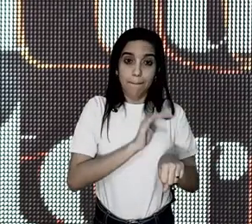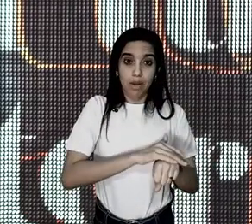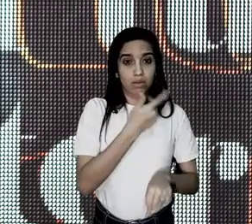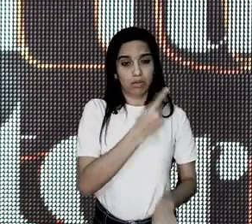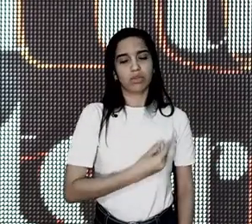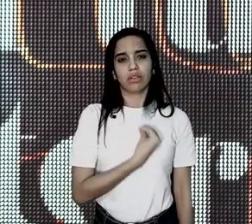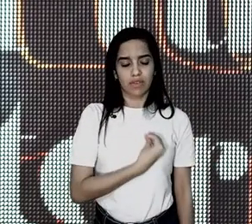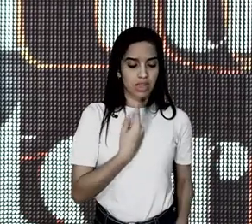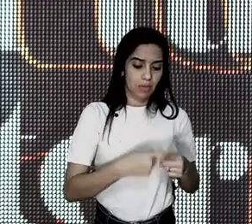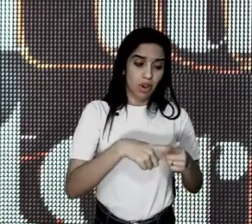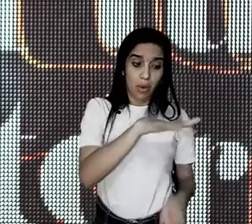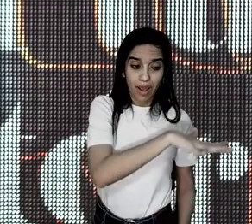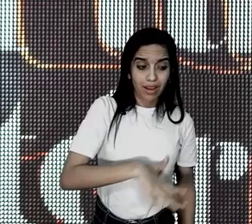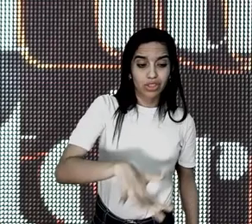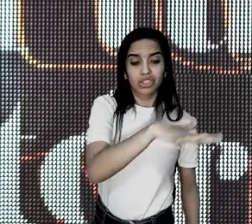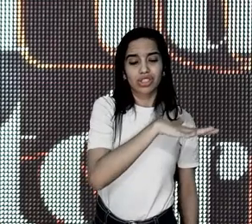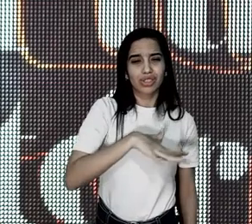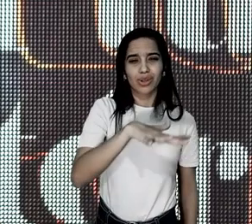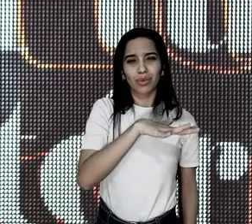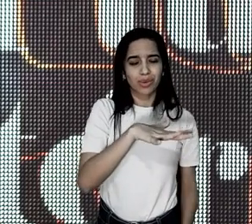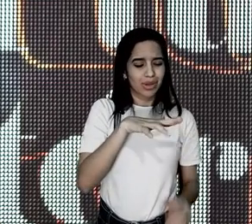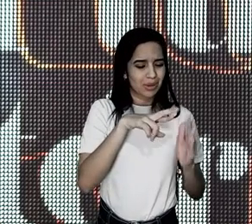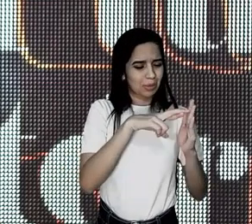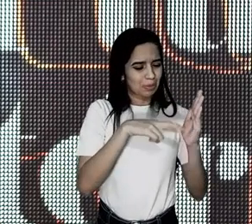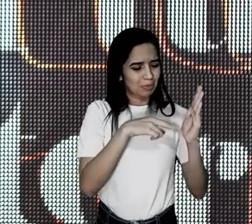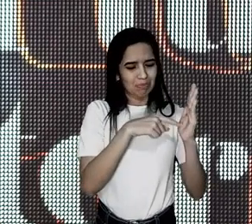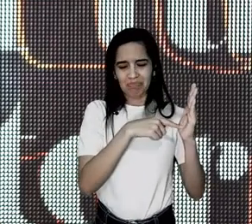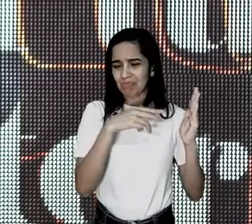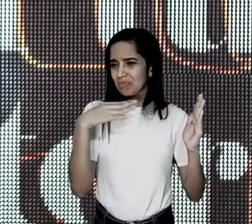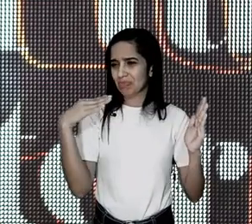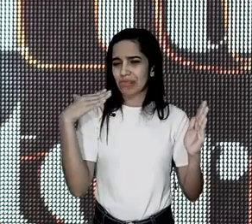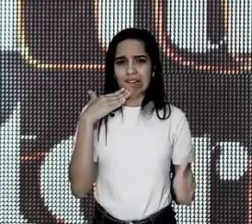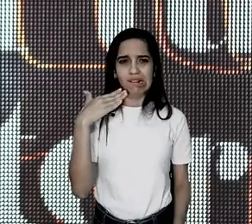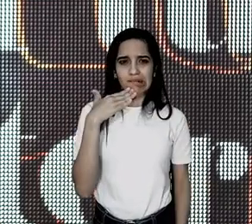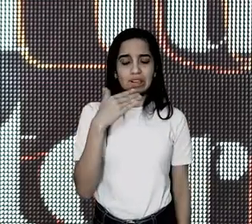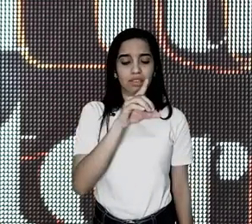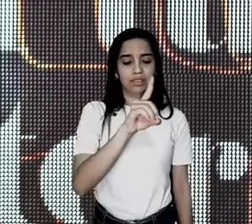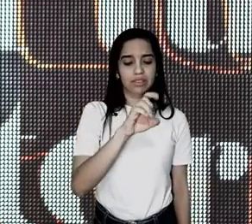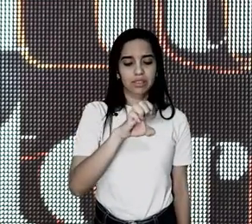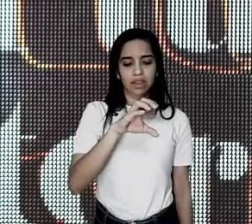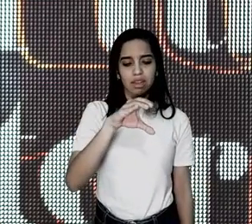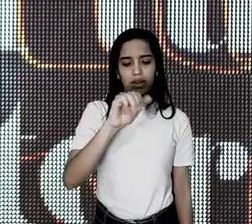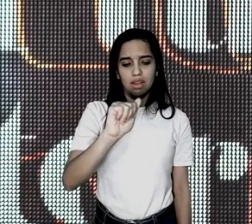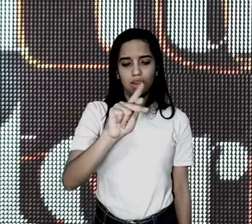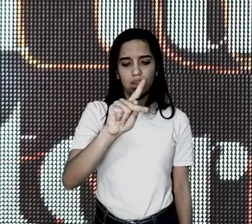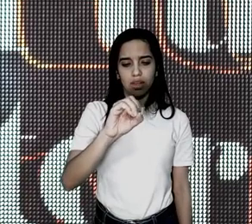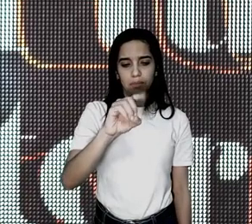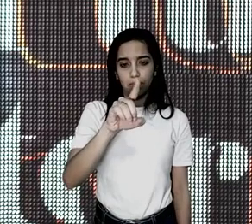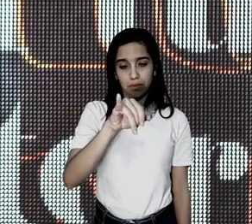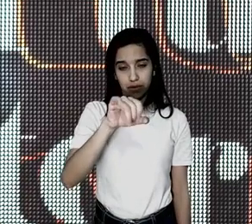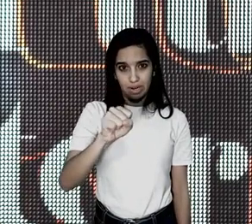viver, uma região completamente de princípios deturpados, na região de Decápolis. Aquela região de